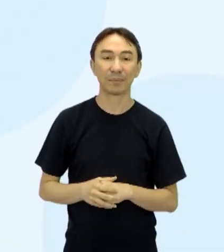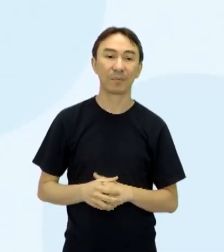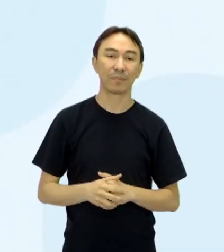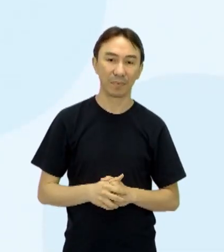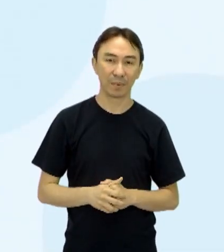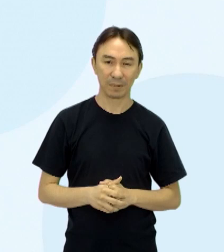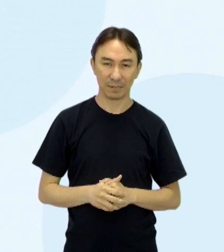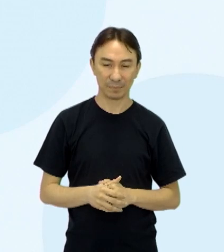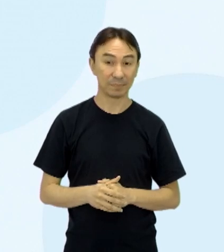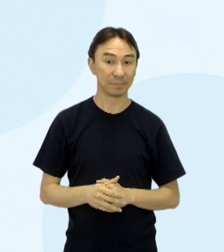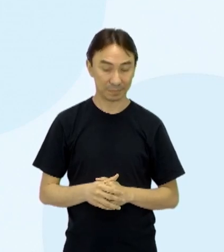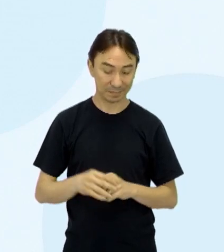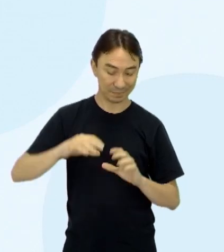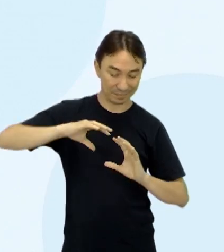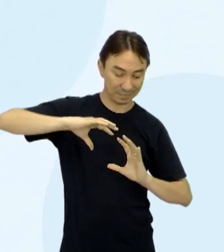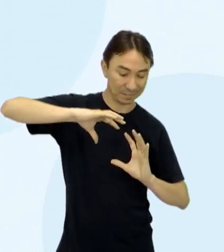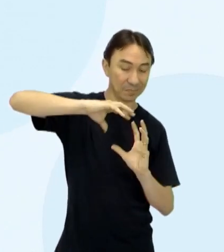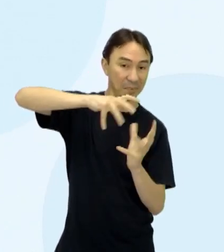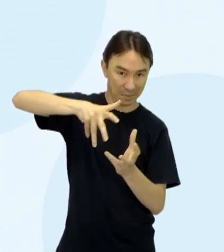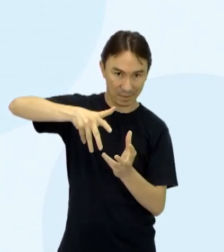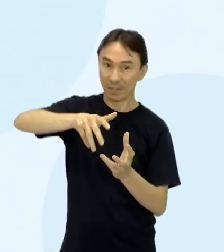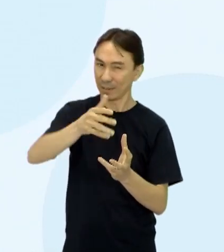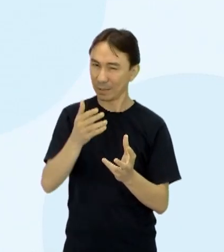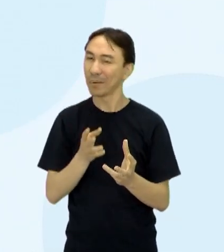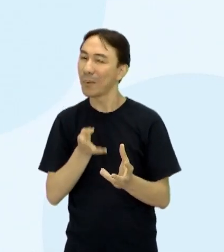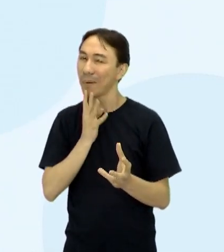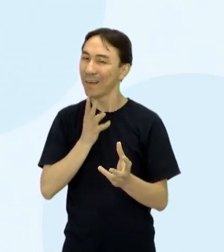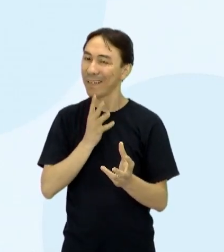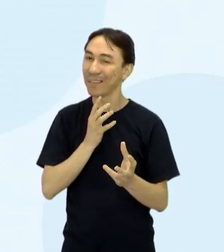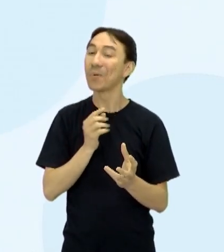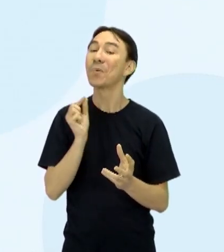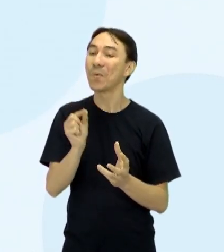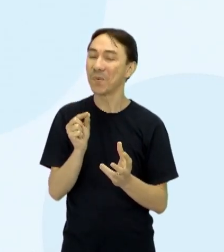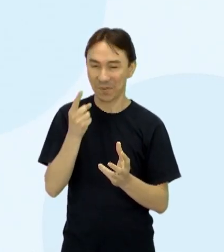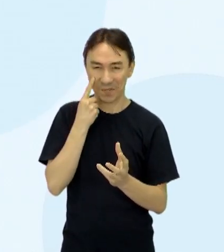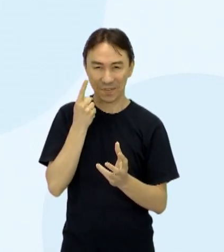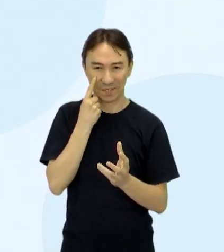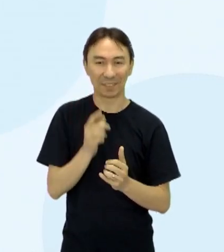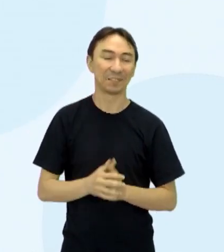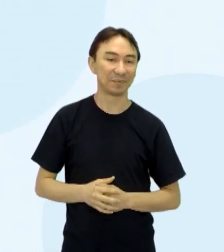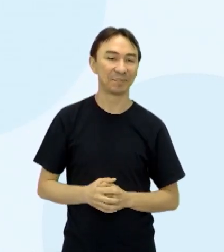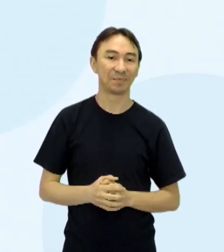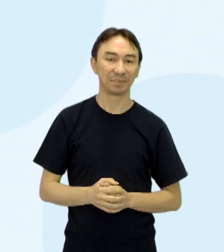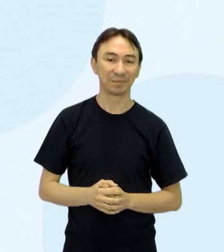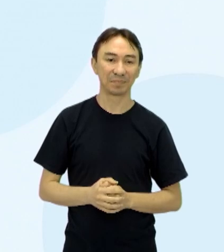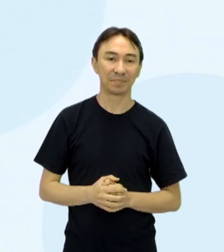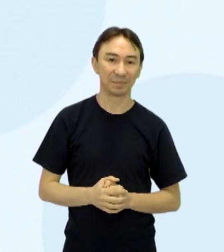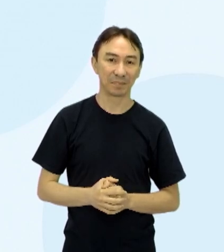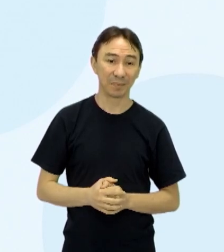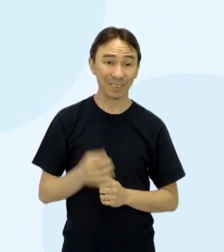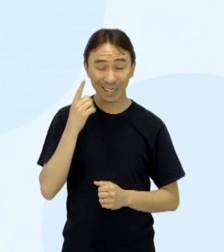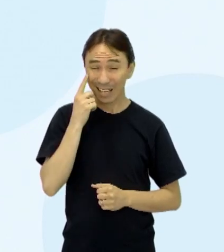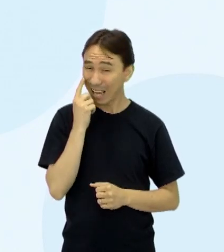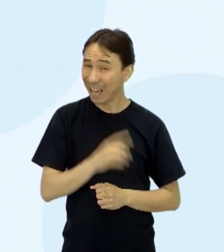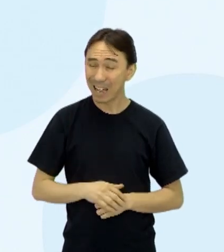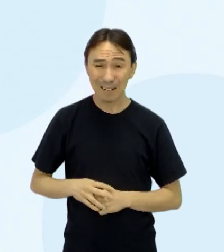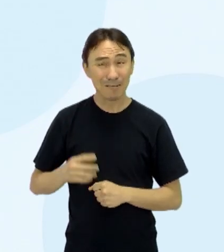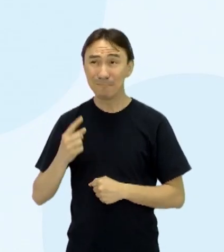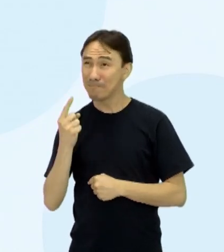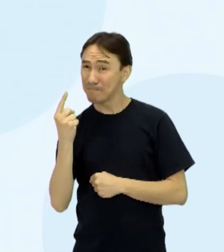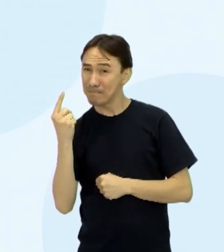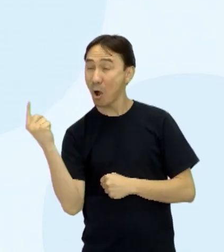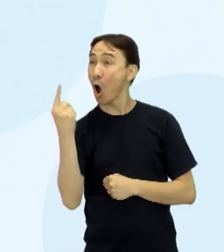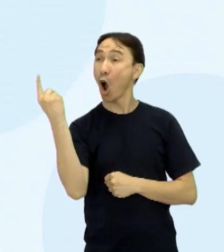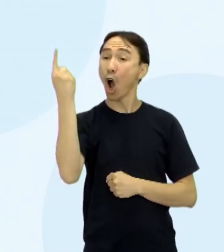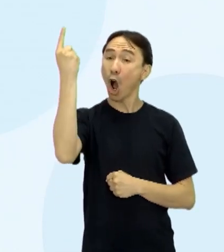Vamos ver o que você sabe sobre a superfície do nosso planeta. Então vamos lá. Qual é o ponto mais elevado